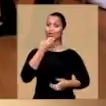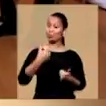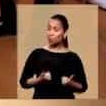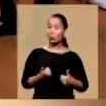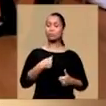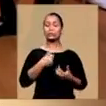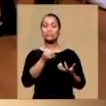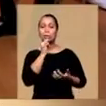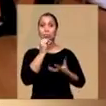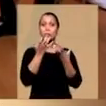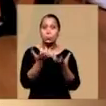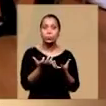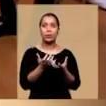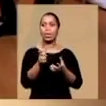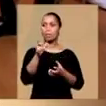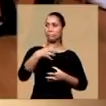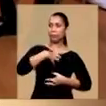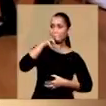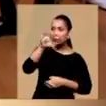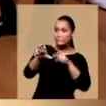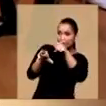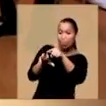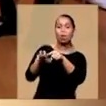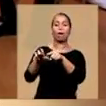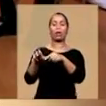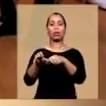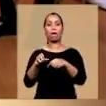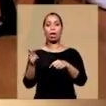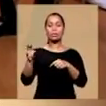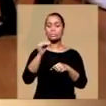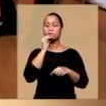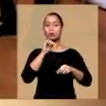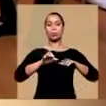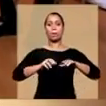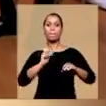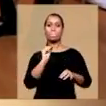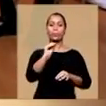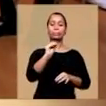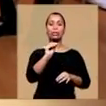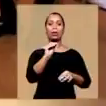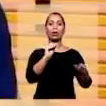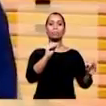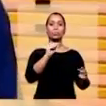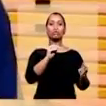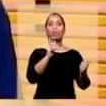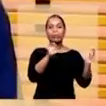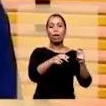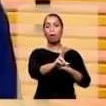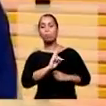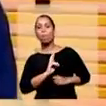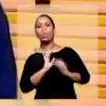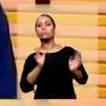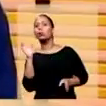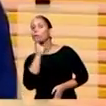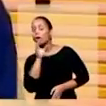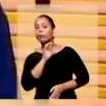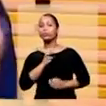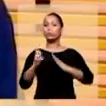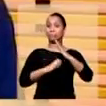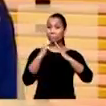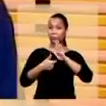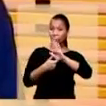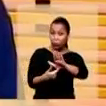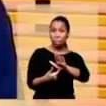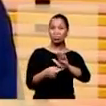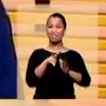ferramenta, né? Falar, eu quero isso. Você vai lá, joga no sistema, ele nos dá rapidamente e a empresa, ela